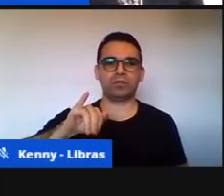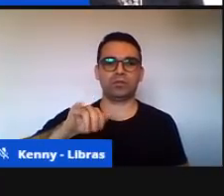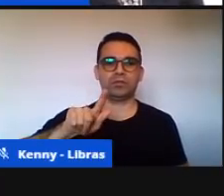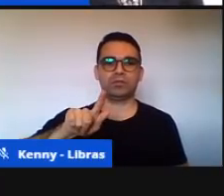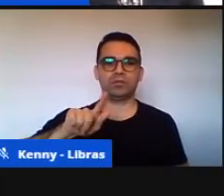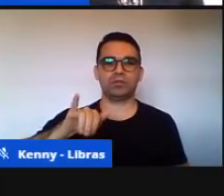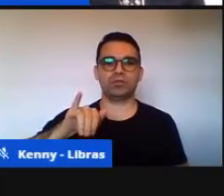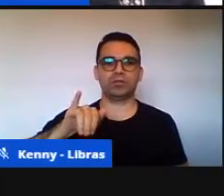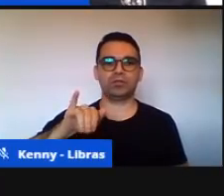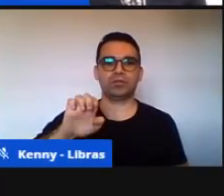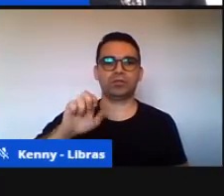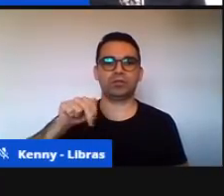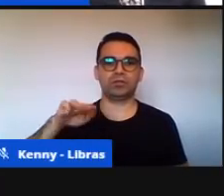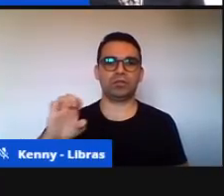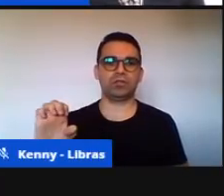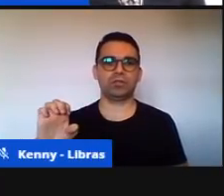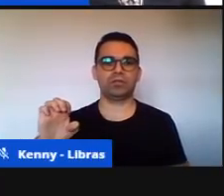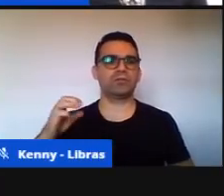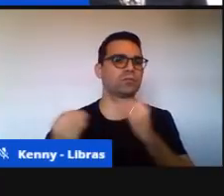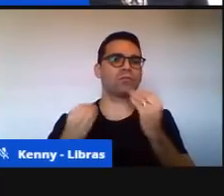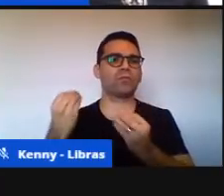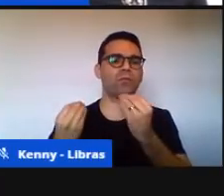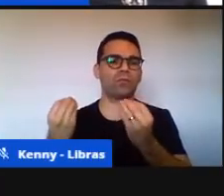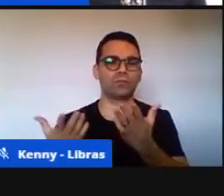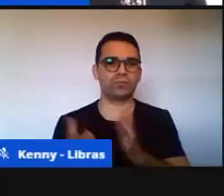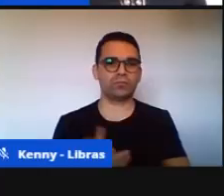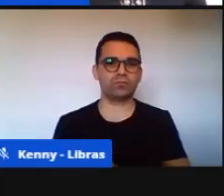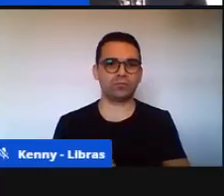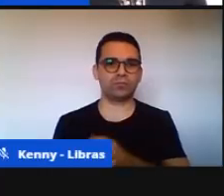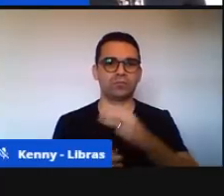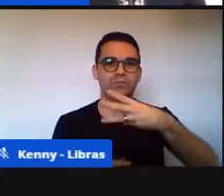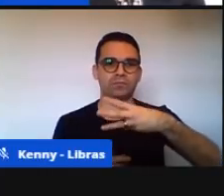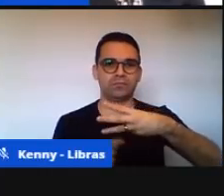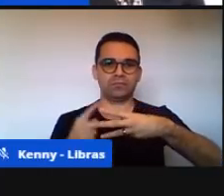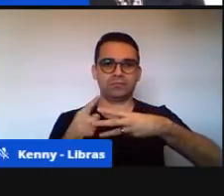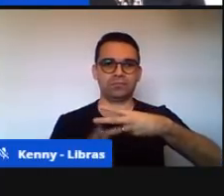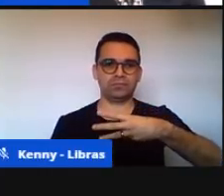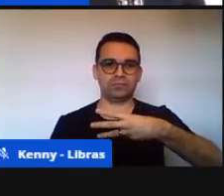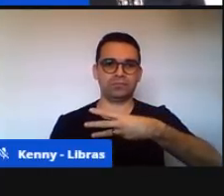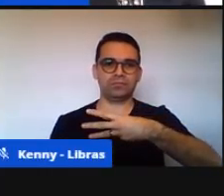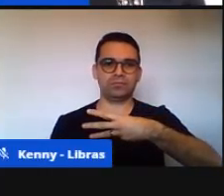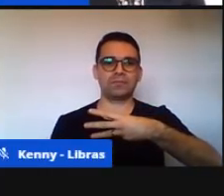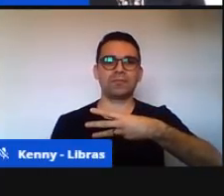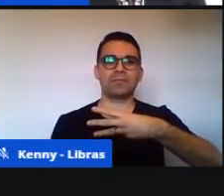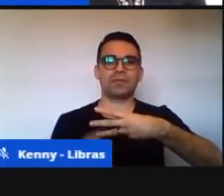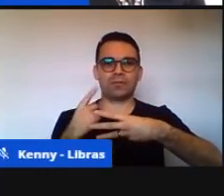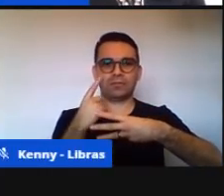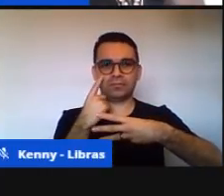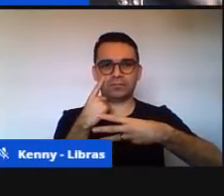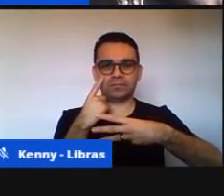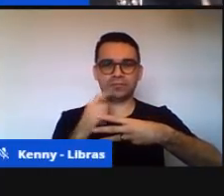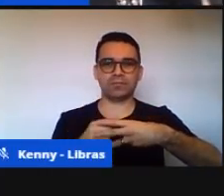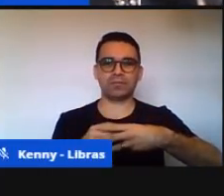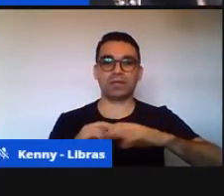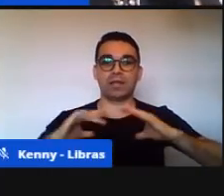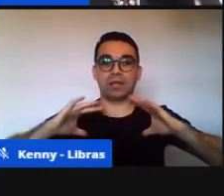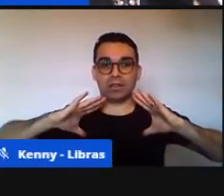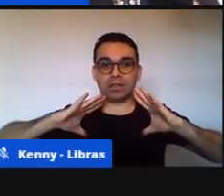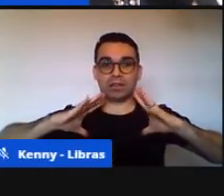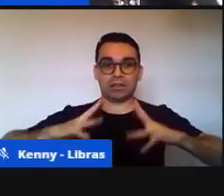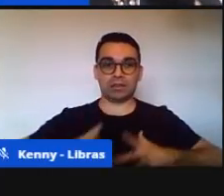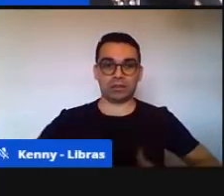higienização consiste na limpeza, que é a remoção de sujeira, retirada de gordura, de restos